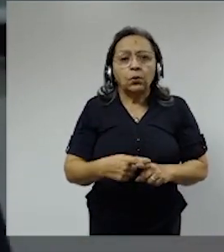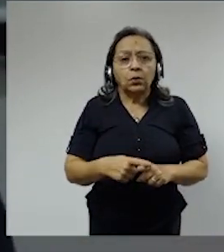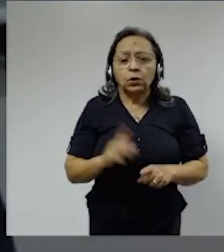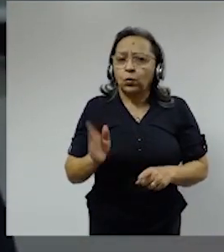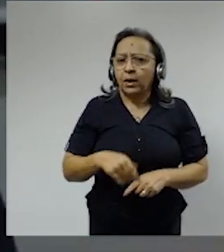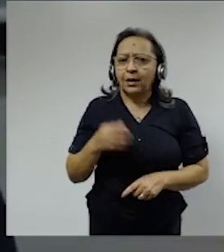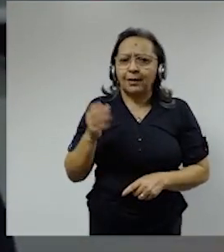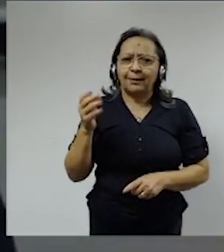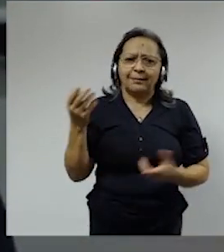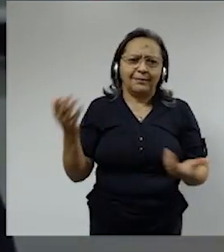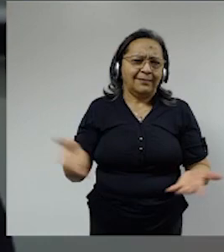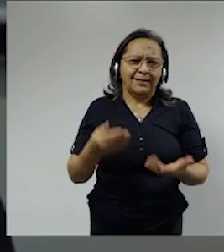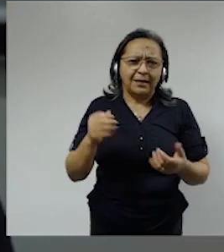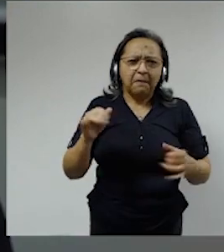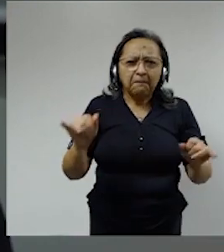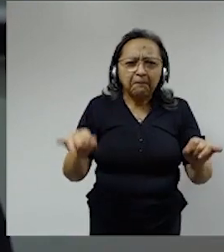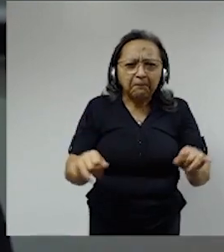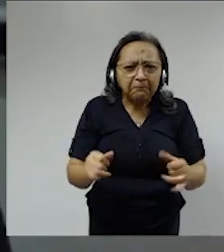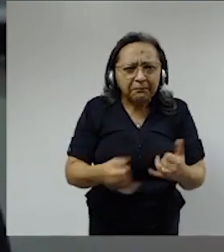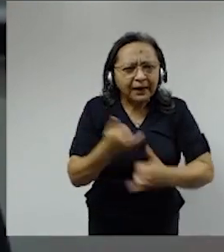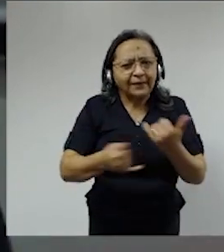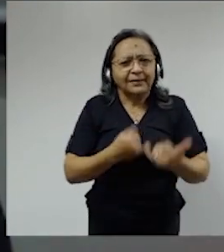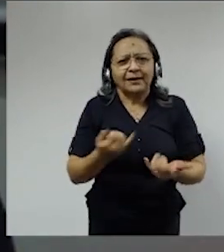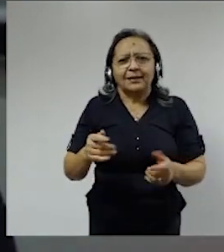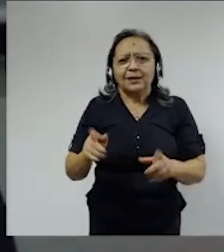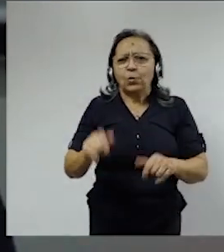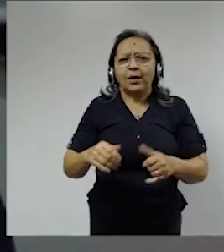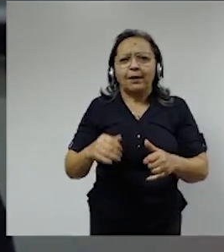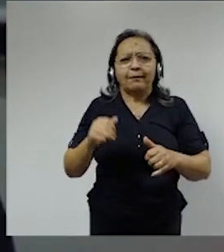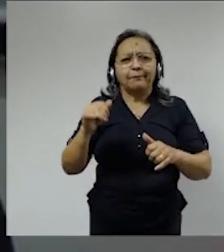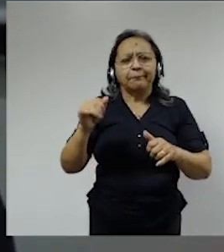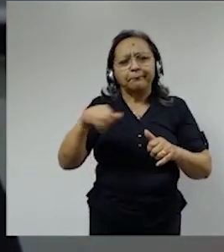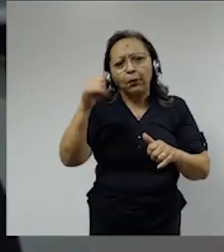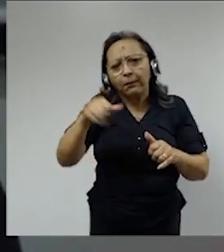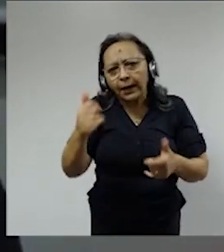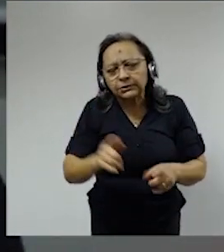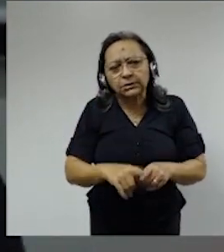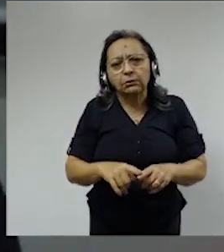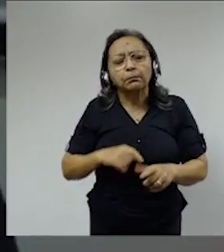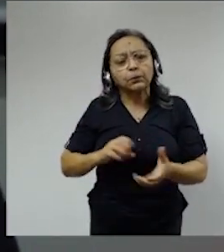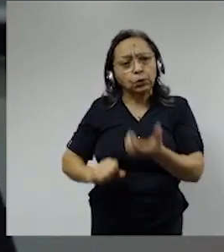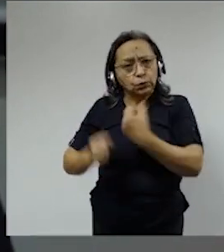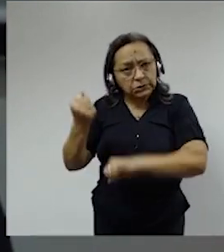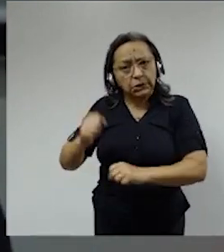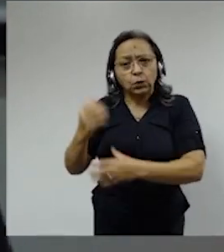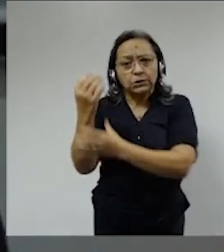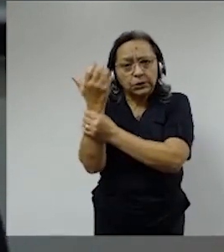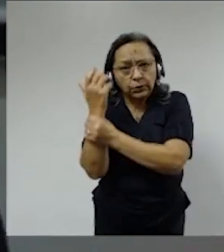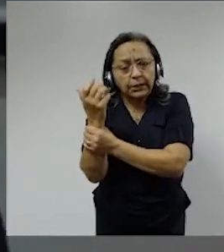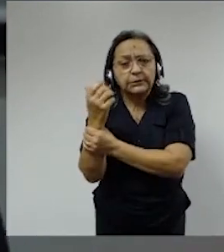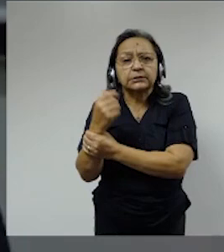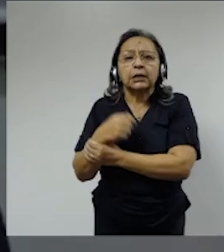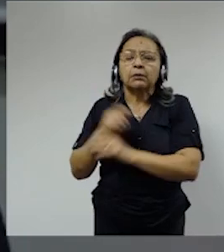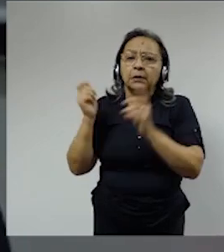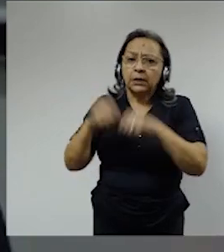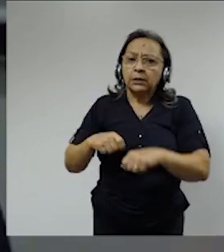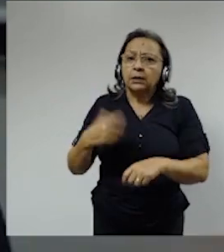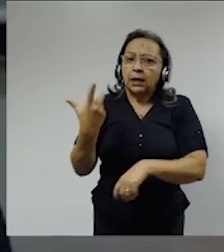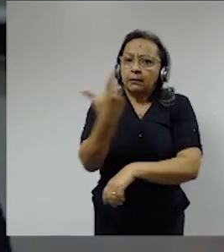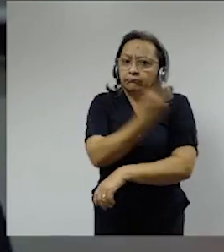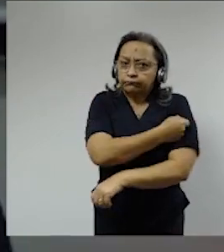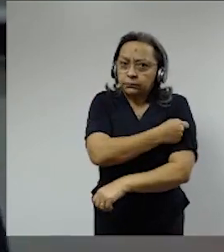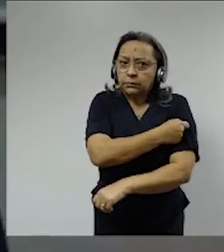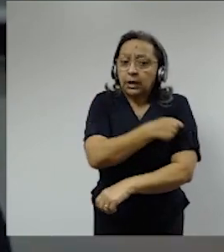é banal você produzir com segurança e eficácia no Brasil vacinas para 210 milhões